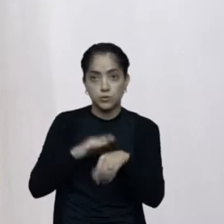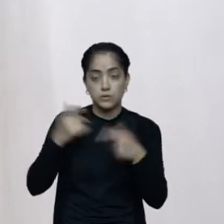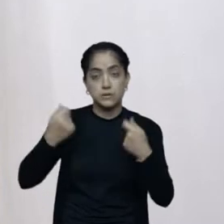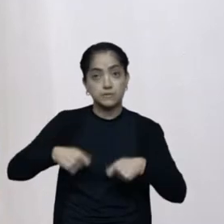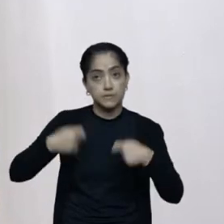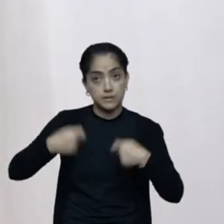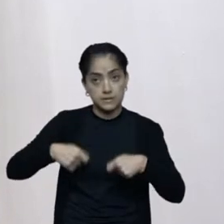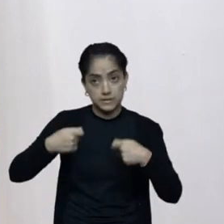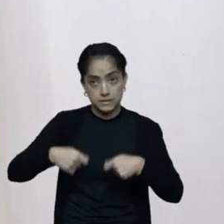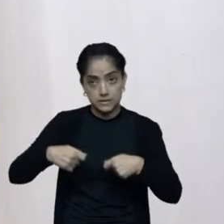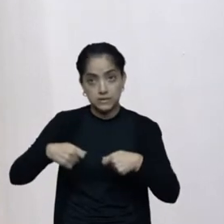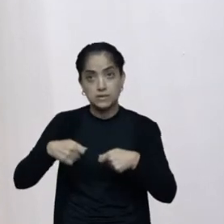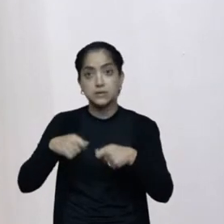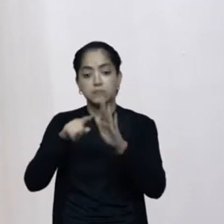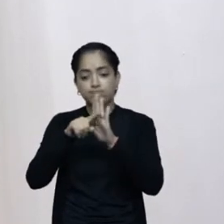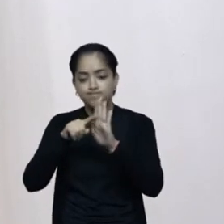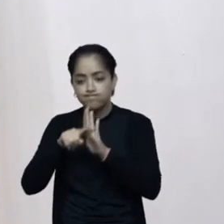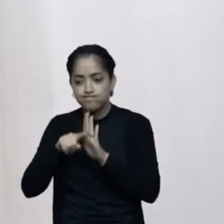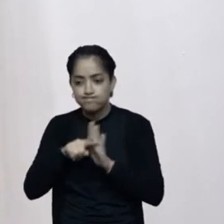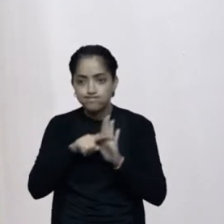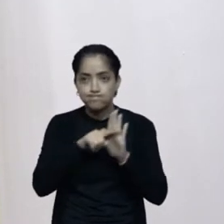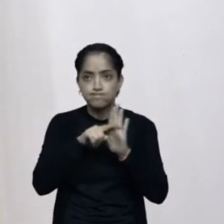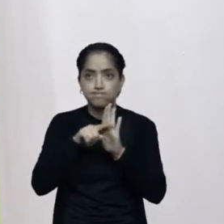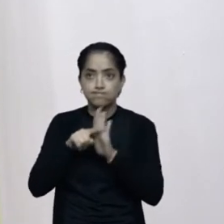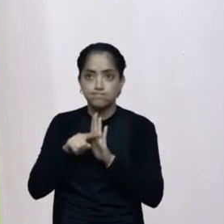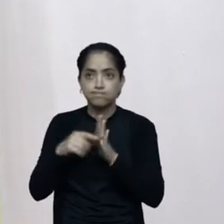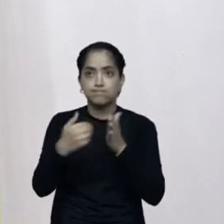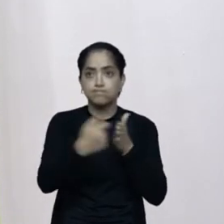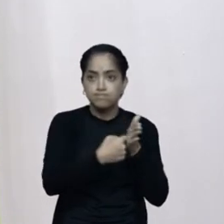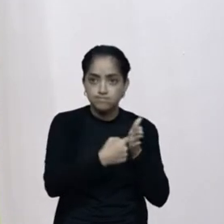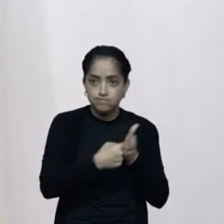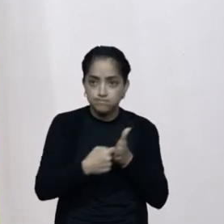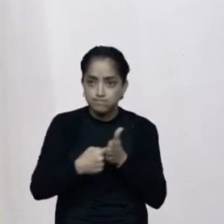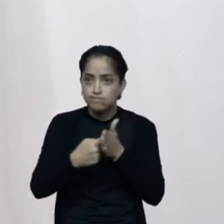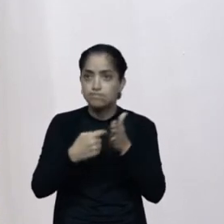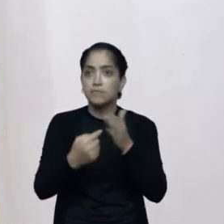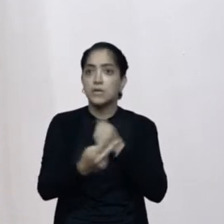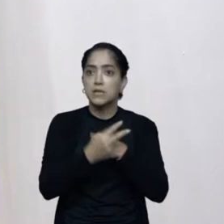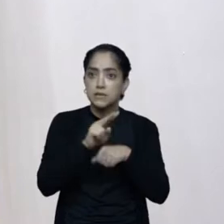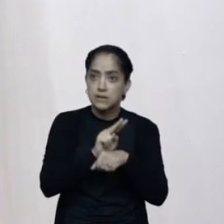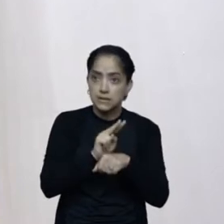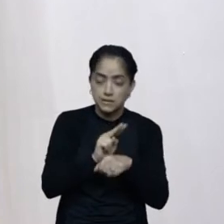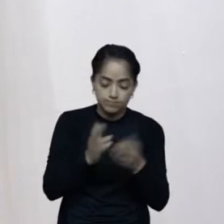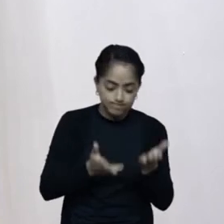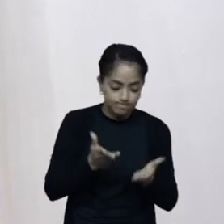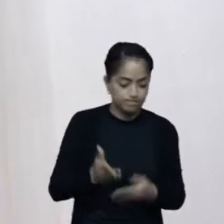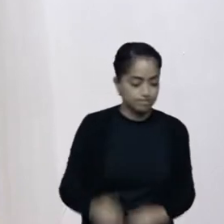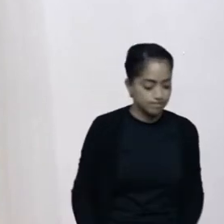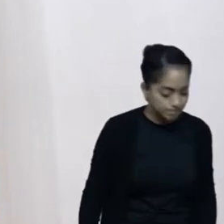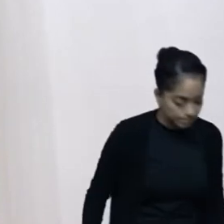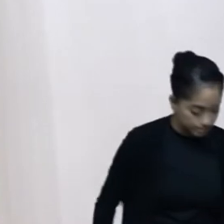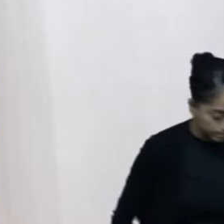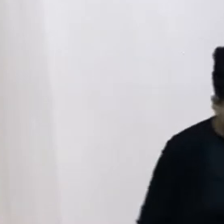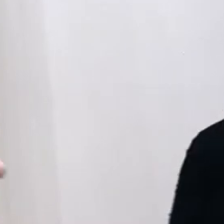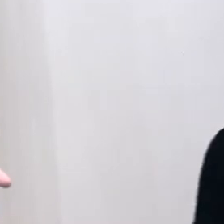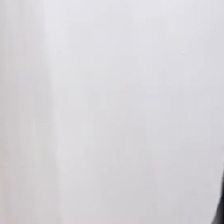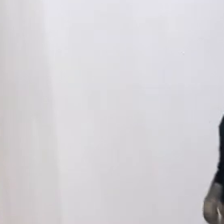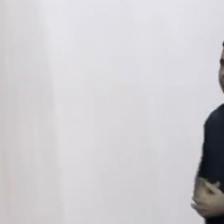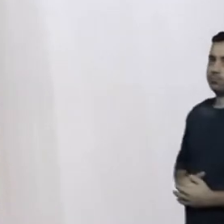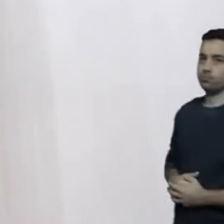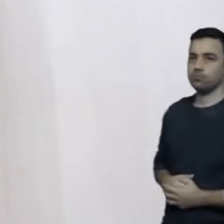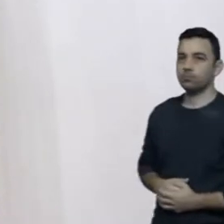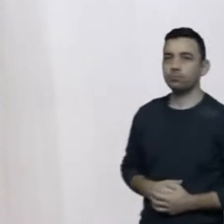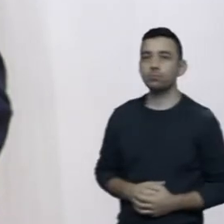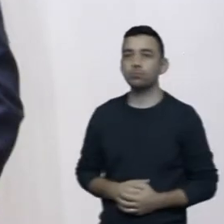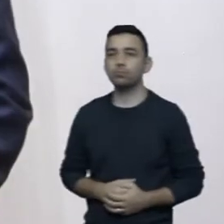ser rastreada e tratada. Nós temos medicamentos, uma das poucas doenças que tem genéticas,